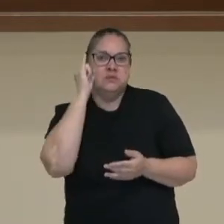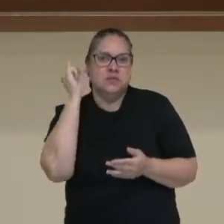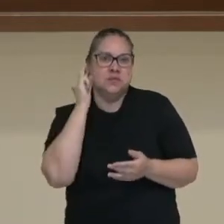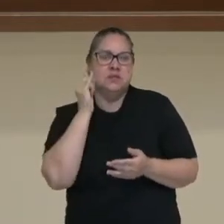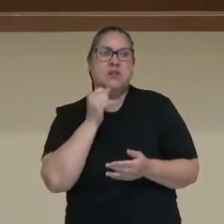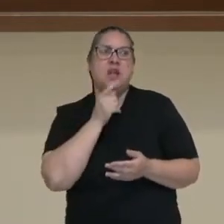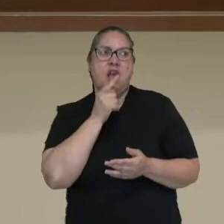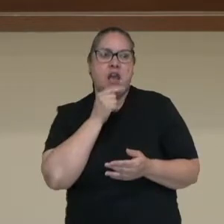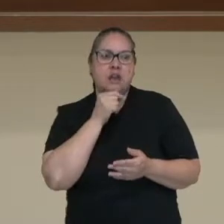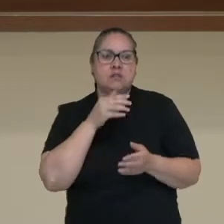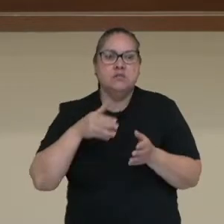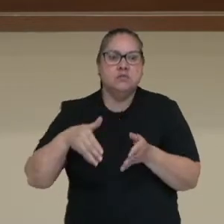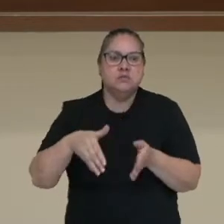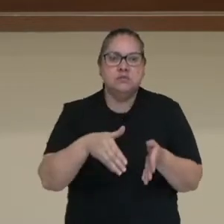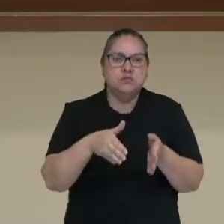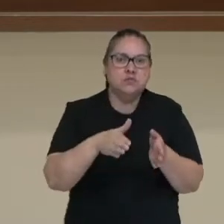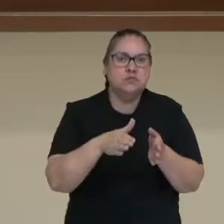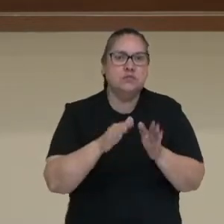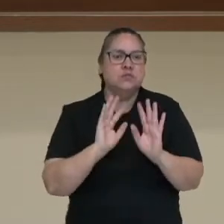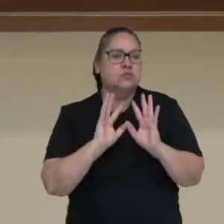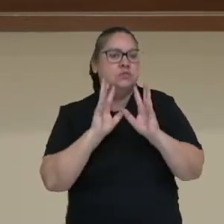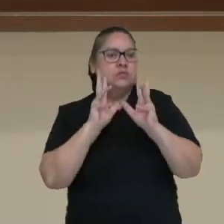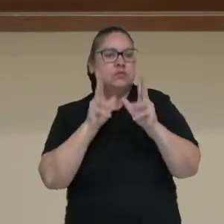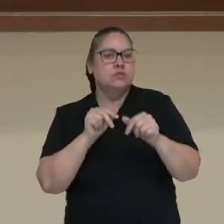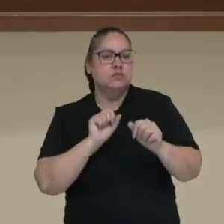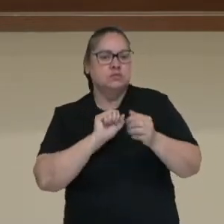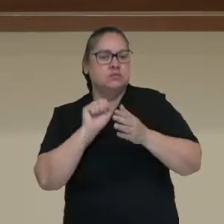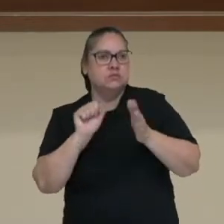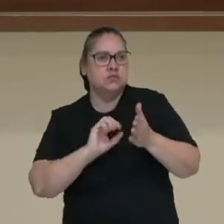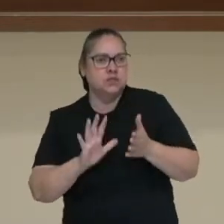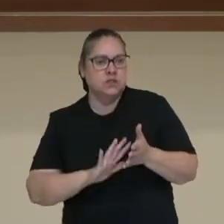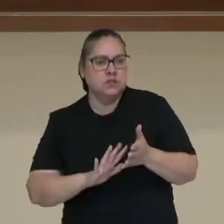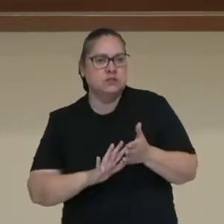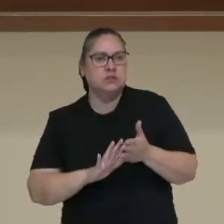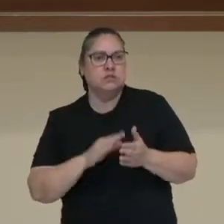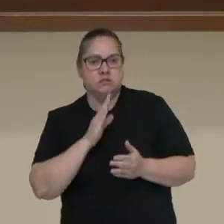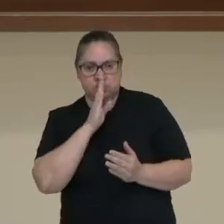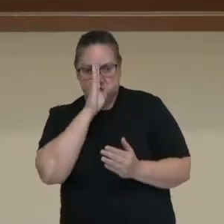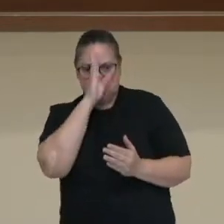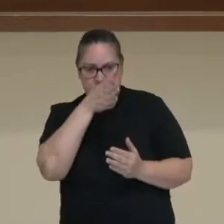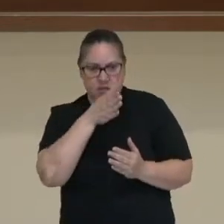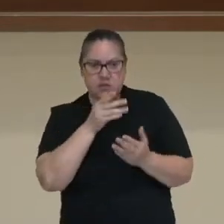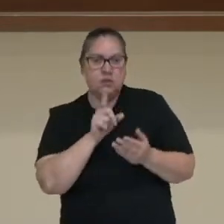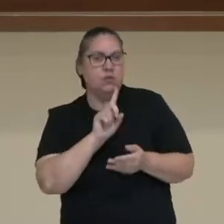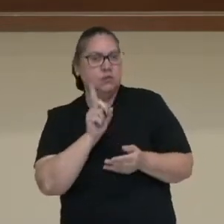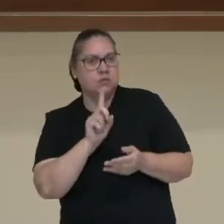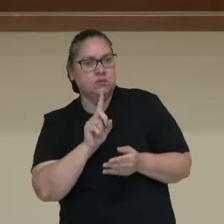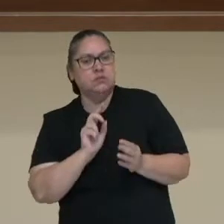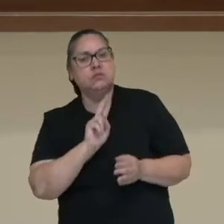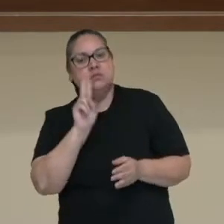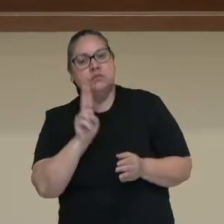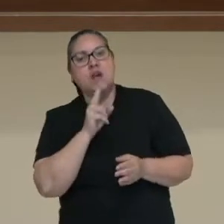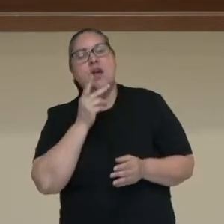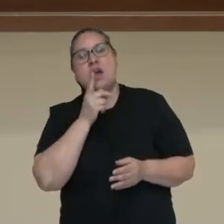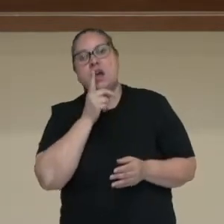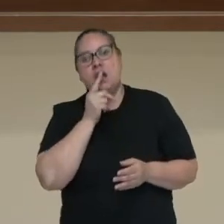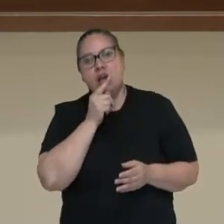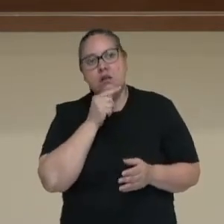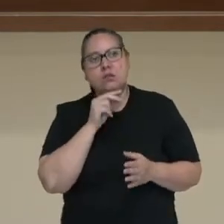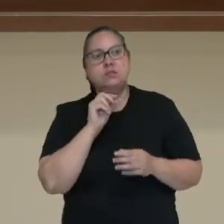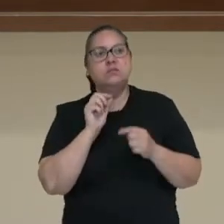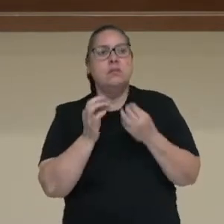todo, para o desenvolvimento de todas as atividades, direta ou indiretamente, a utilização da água. Mas